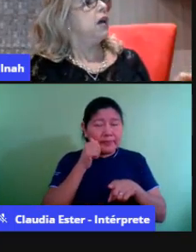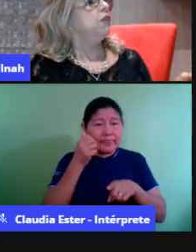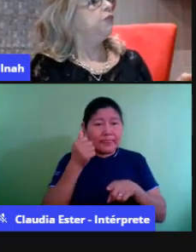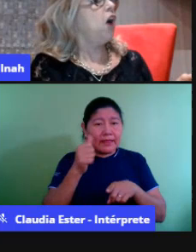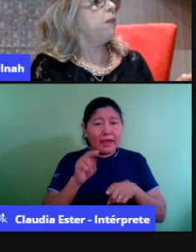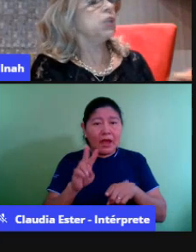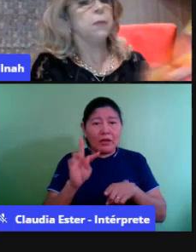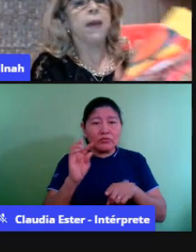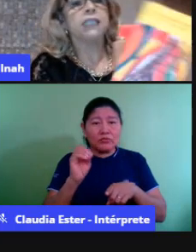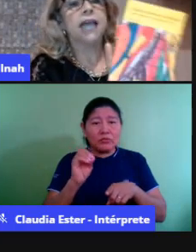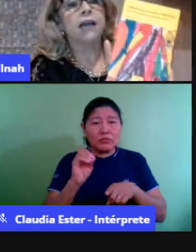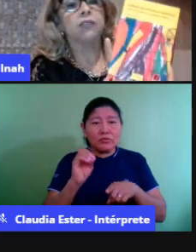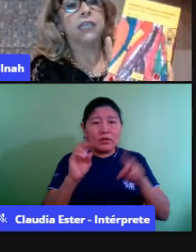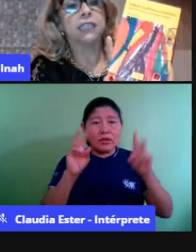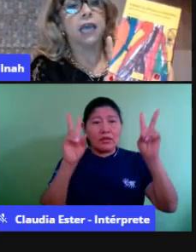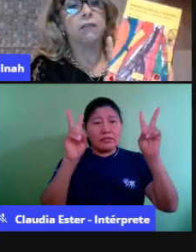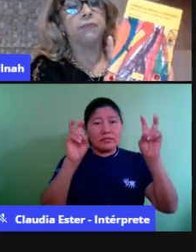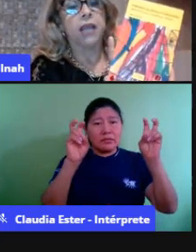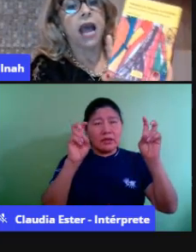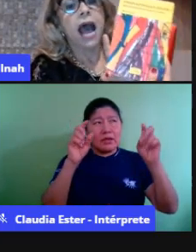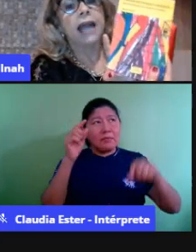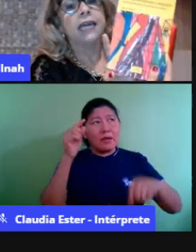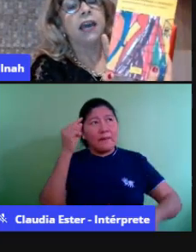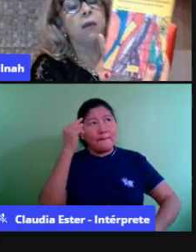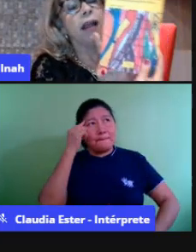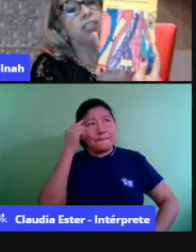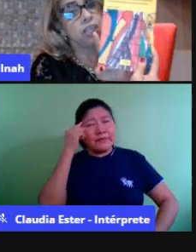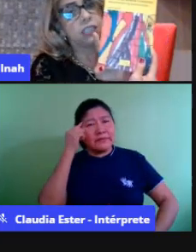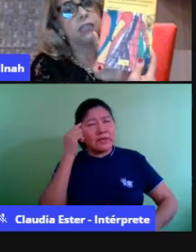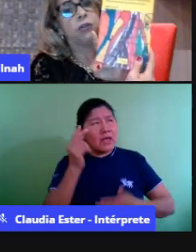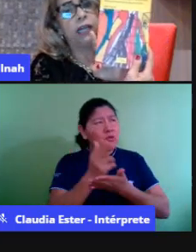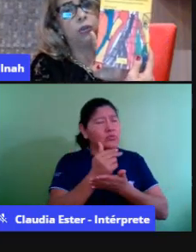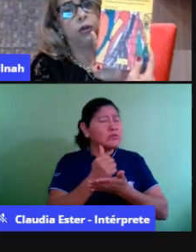dela. Formas de pensar o desenho. Aqui é